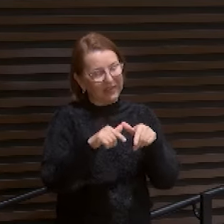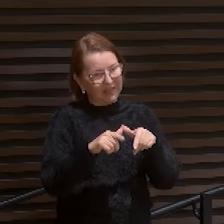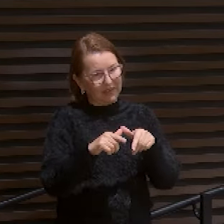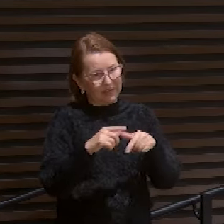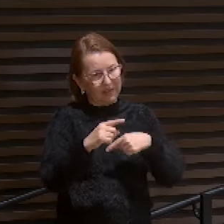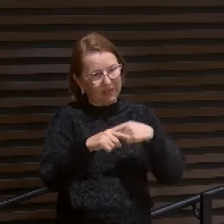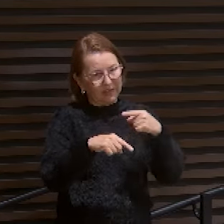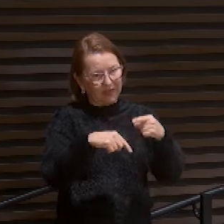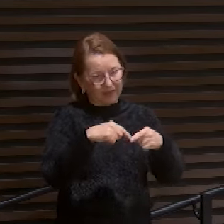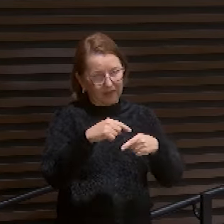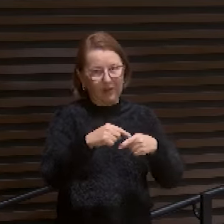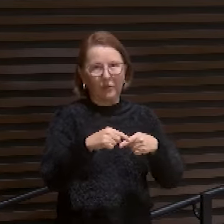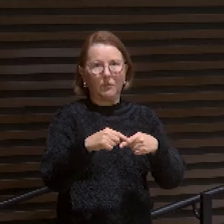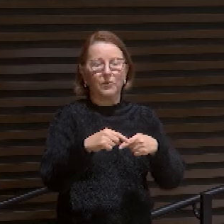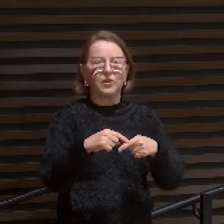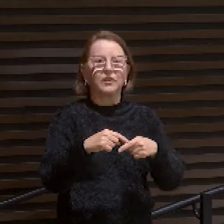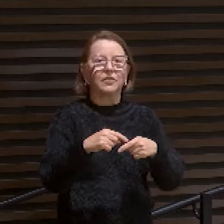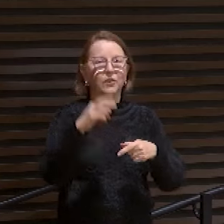dias, diz o Senhor.